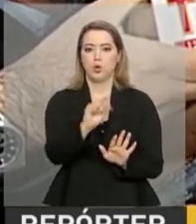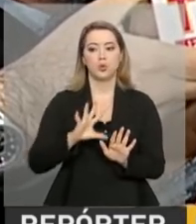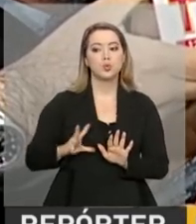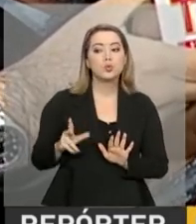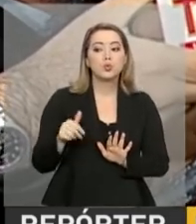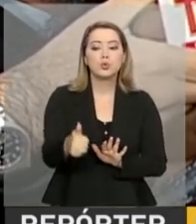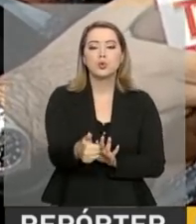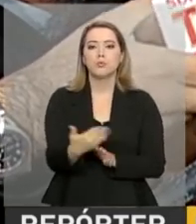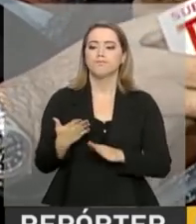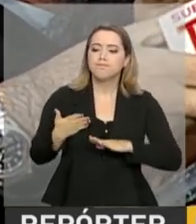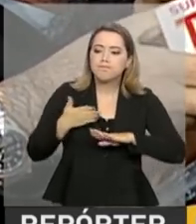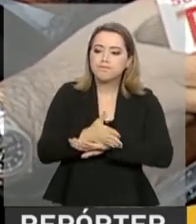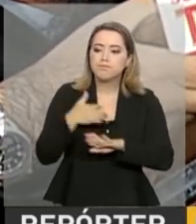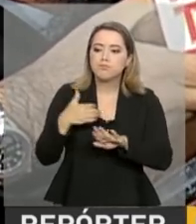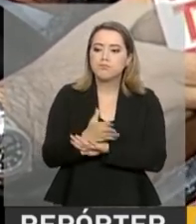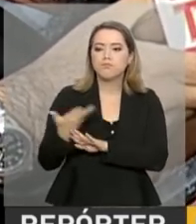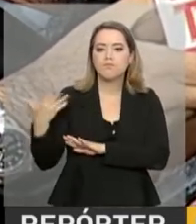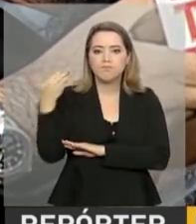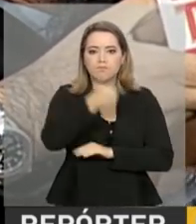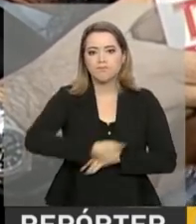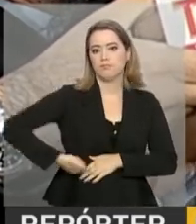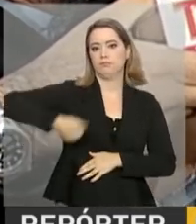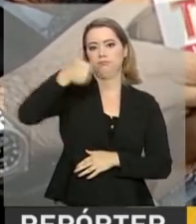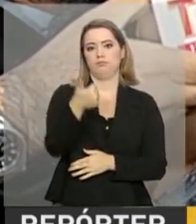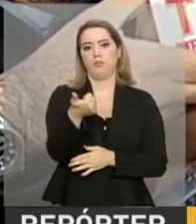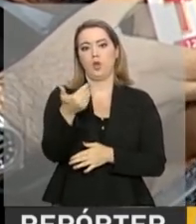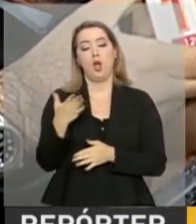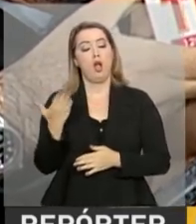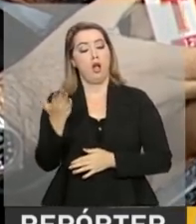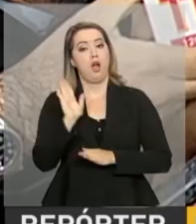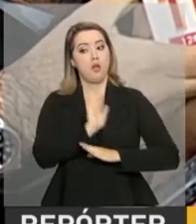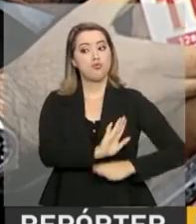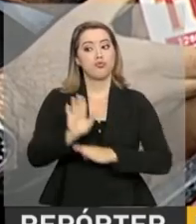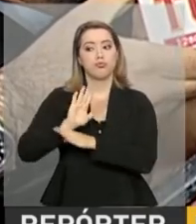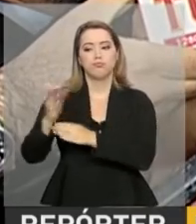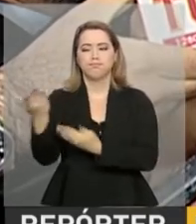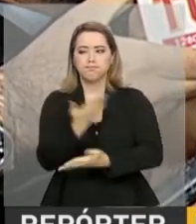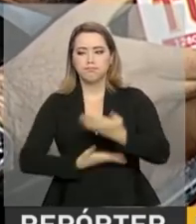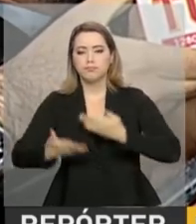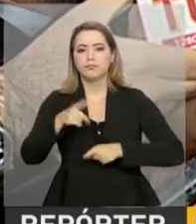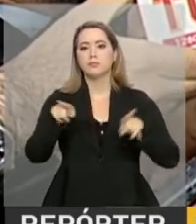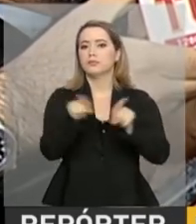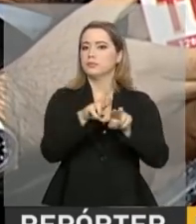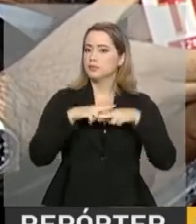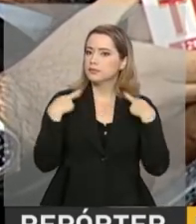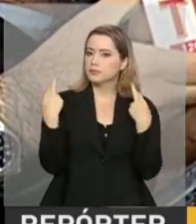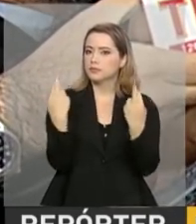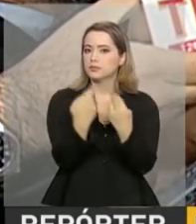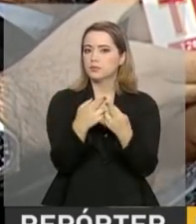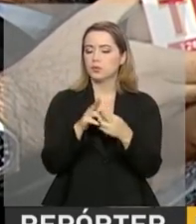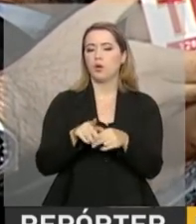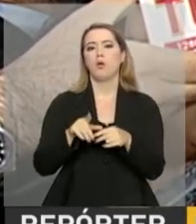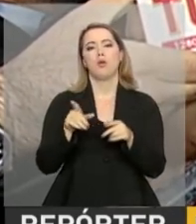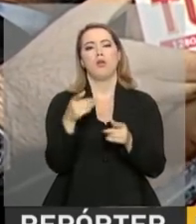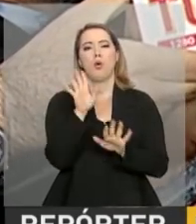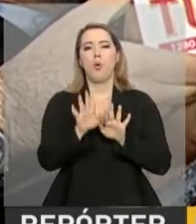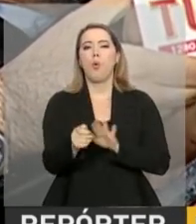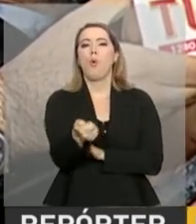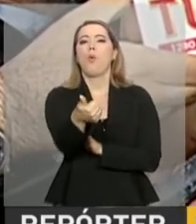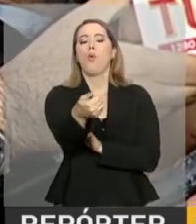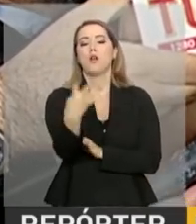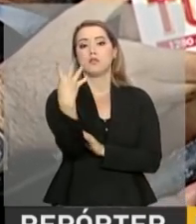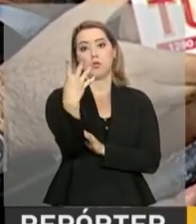maneira extraordinariamente harmônica e cooperativa, além de se reunir por mais ou